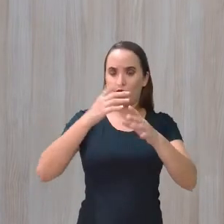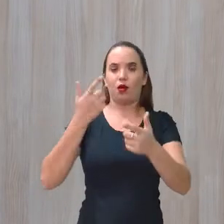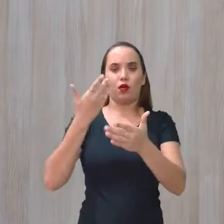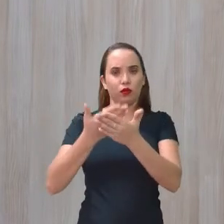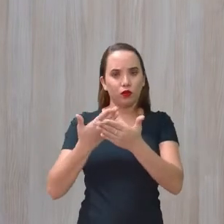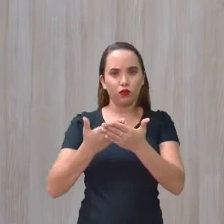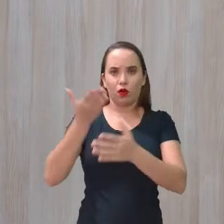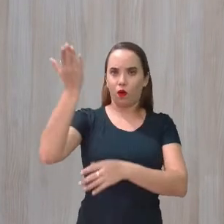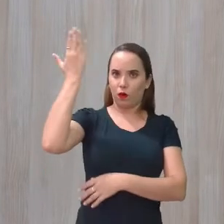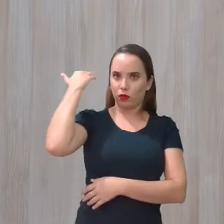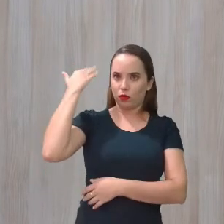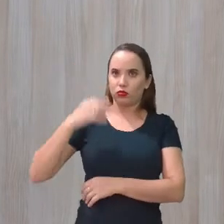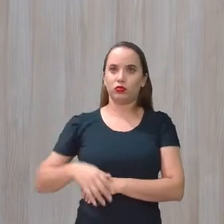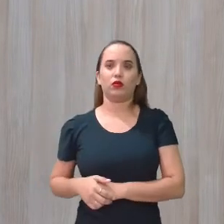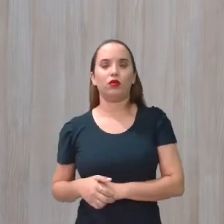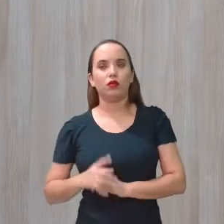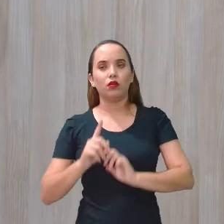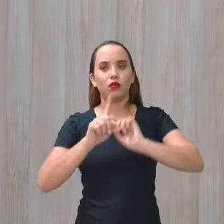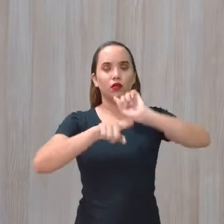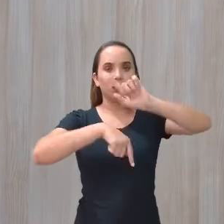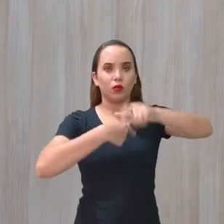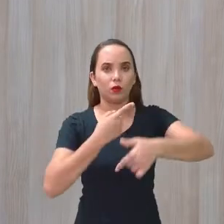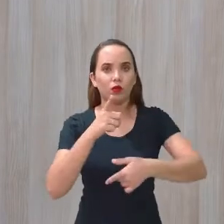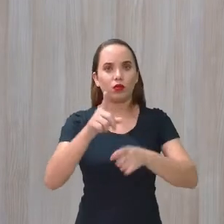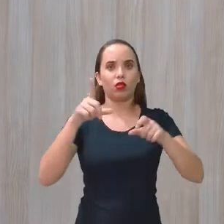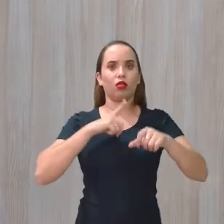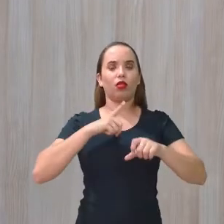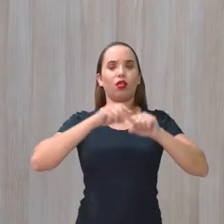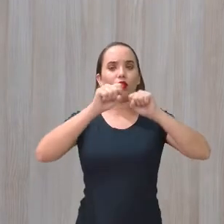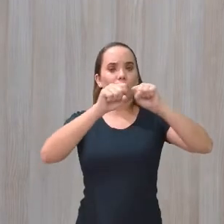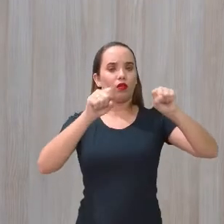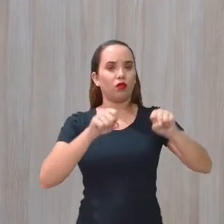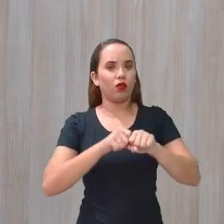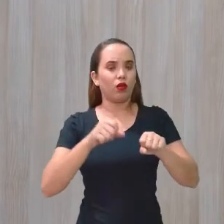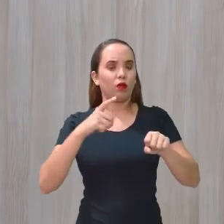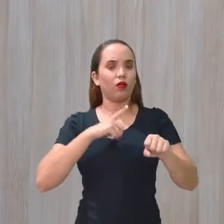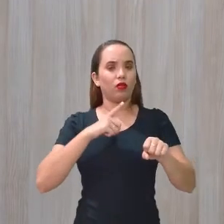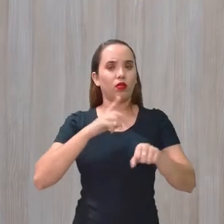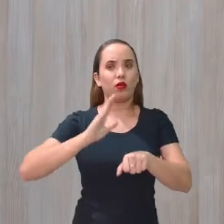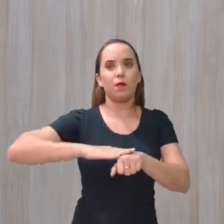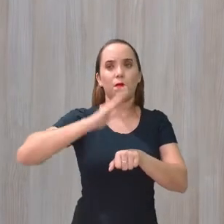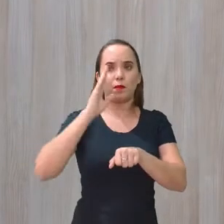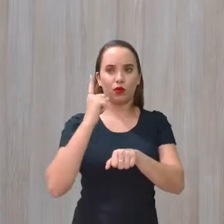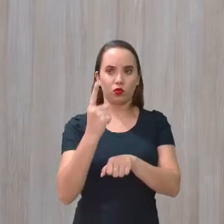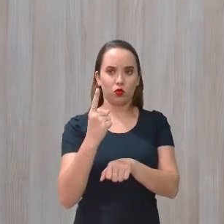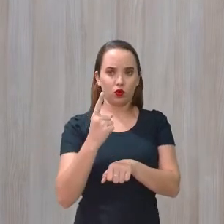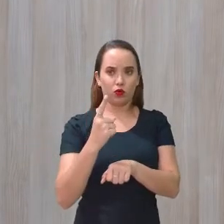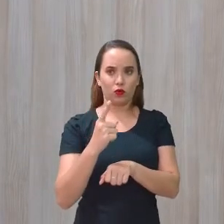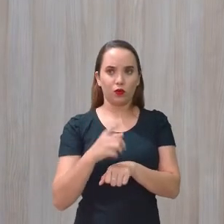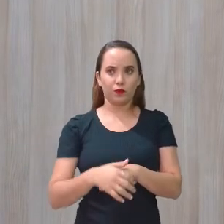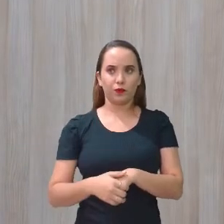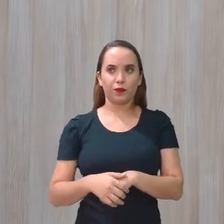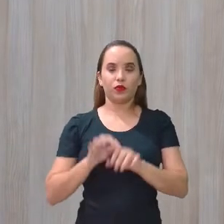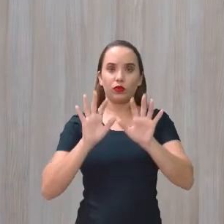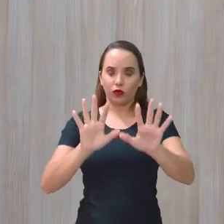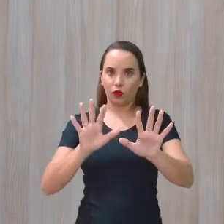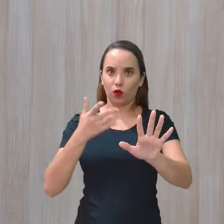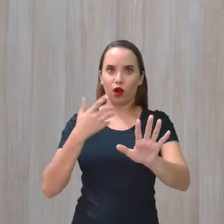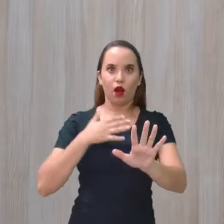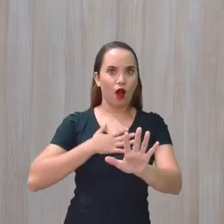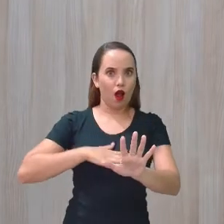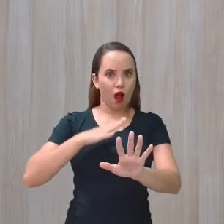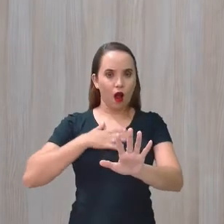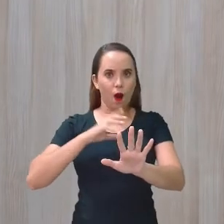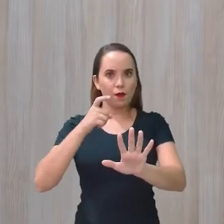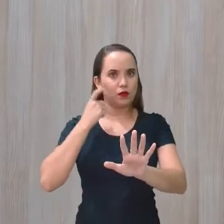com um sistema de equações, é porque você está tendo mais de uma equação ao mesmo tempo, tá certo? Não se preocupa,